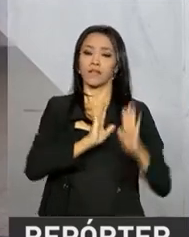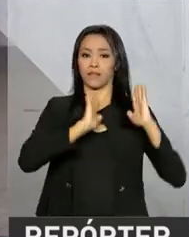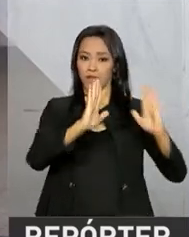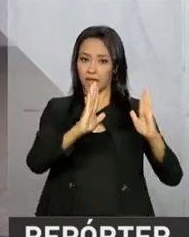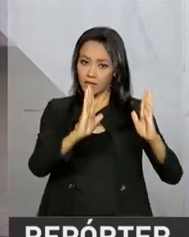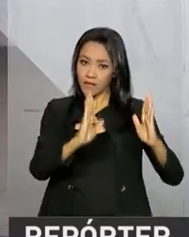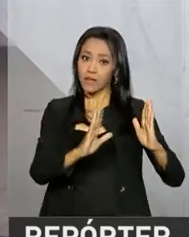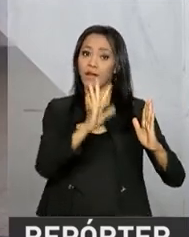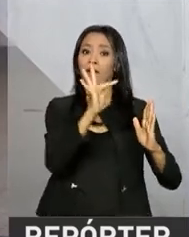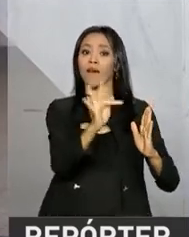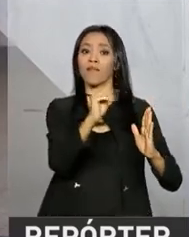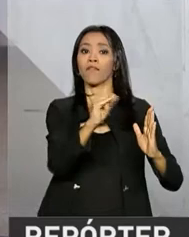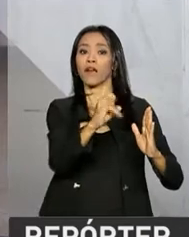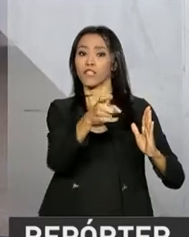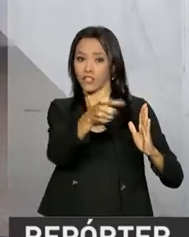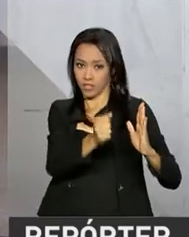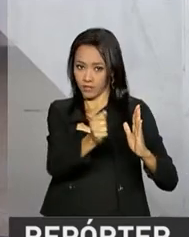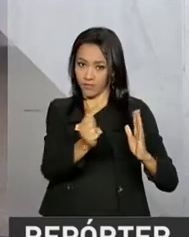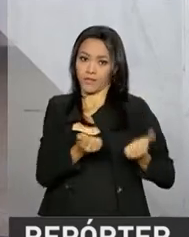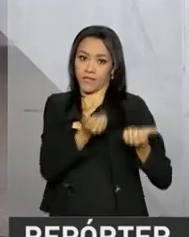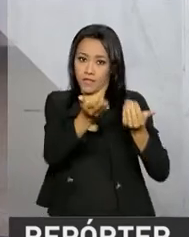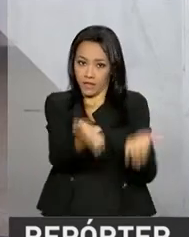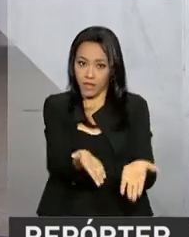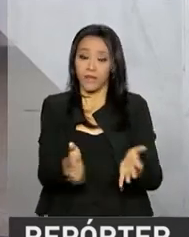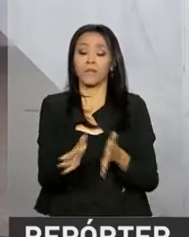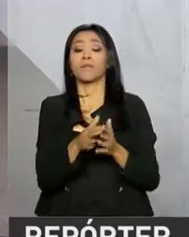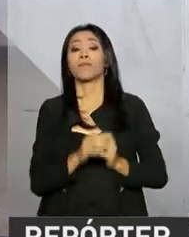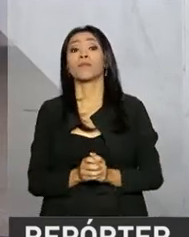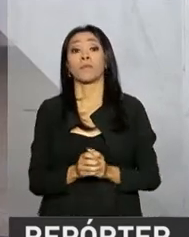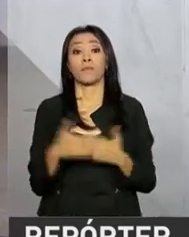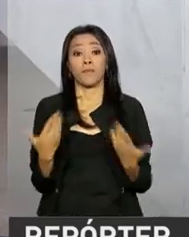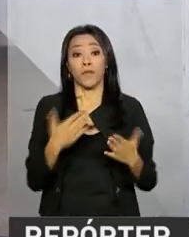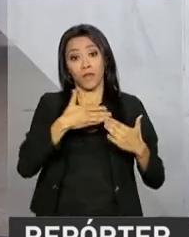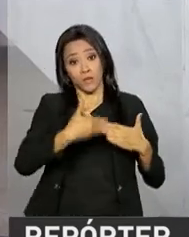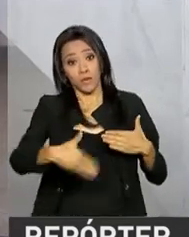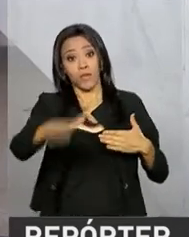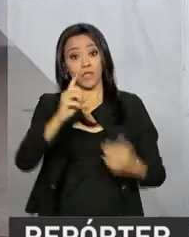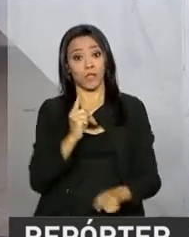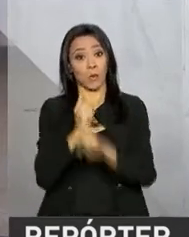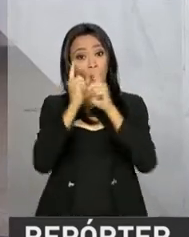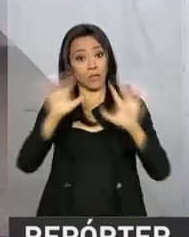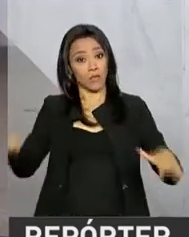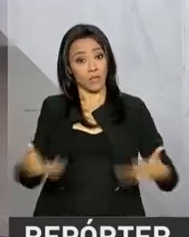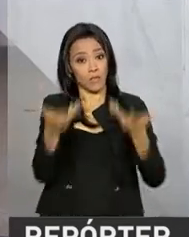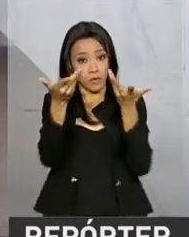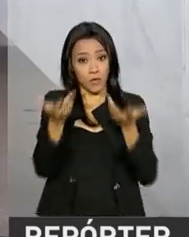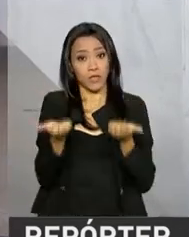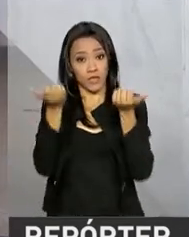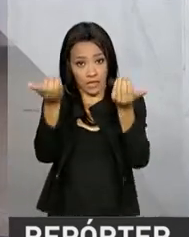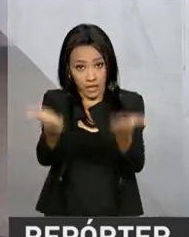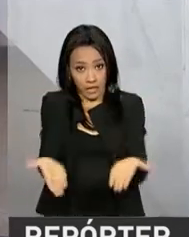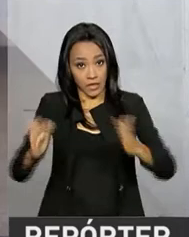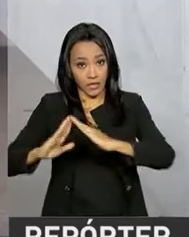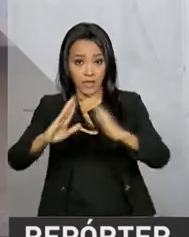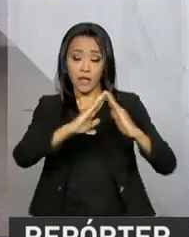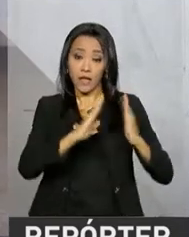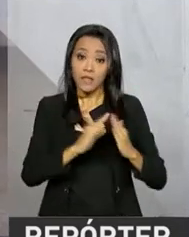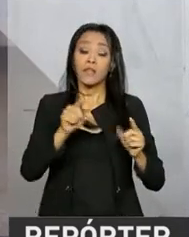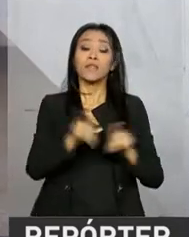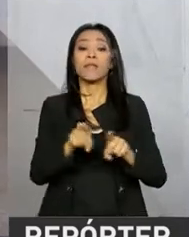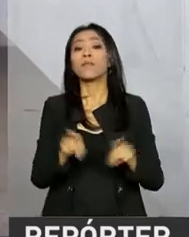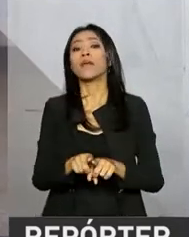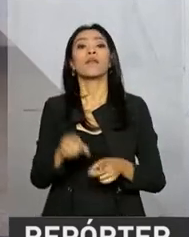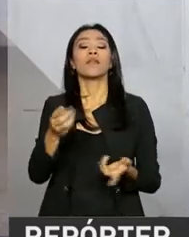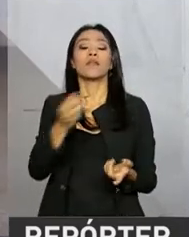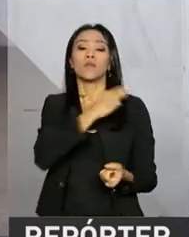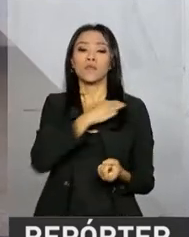até R$ 1.800. Essa entrega, então, a expectativa é que durante essa cerimônia de entrega, o ministro das Cidades, Bruno Araújo, ele também anuncie, junto